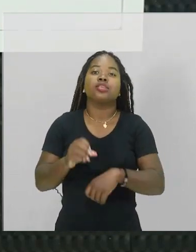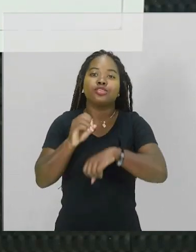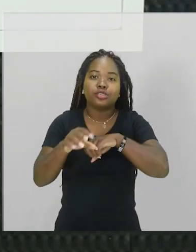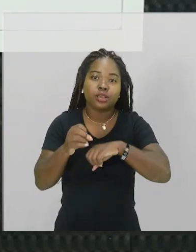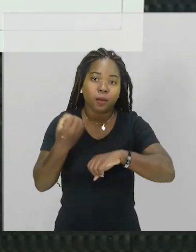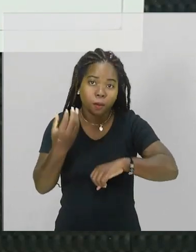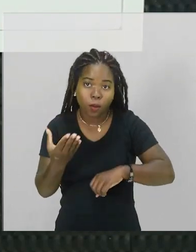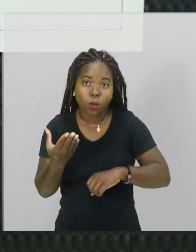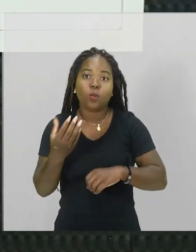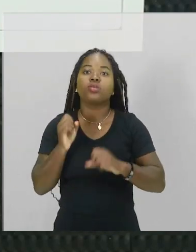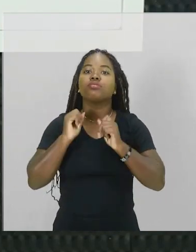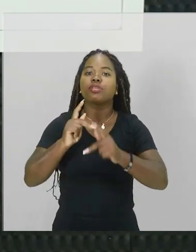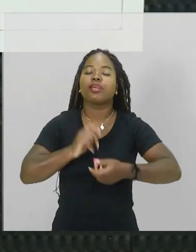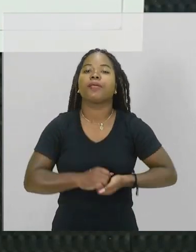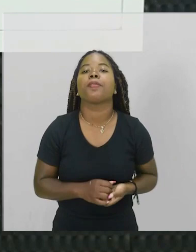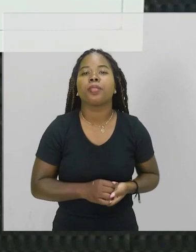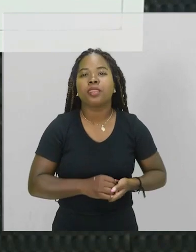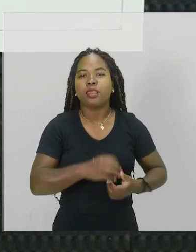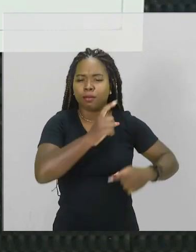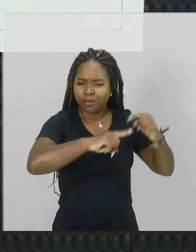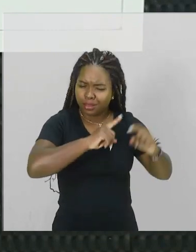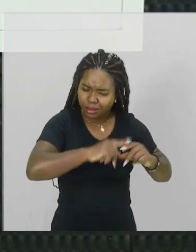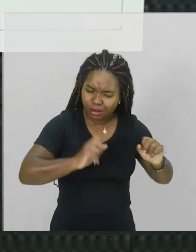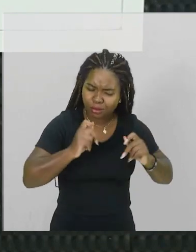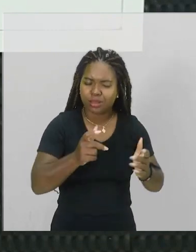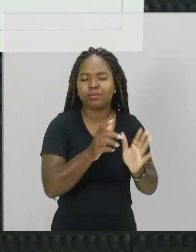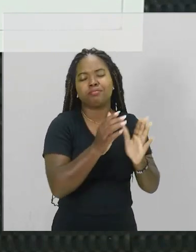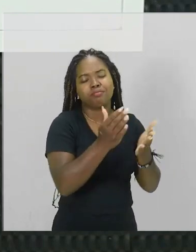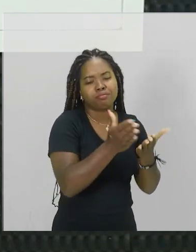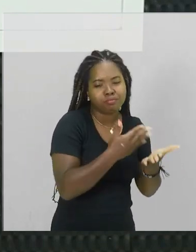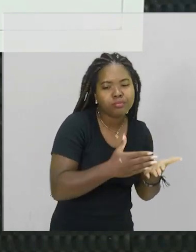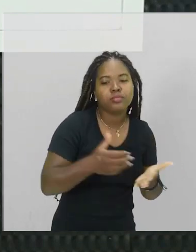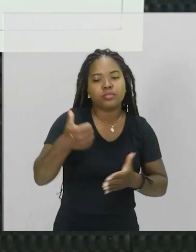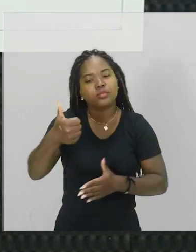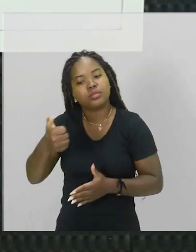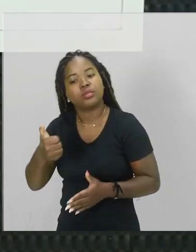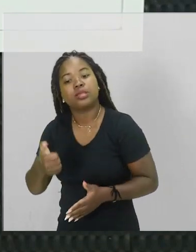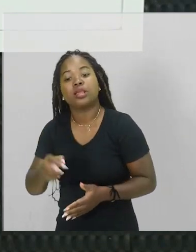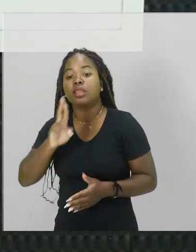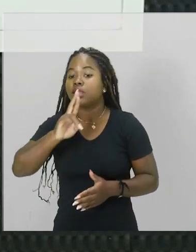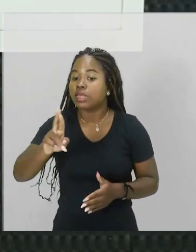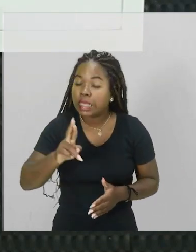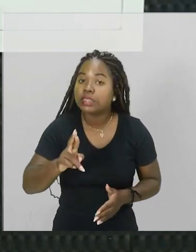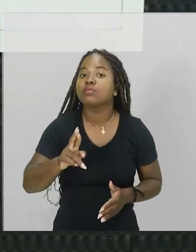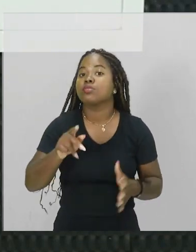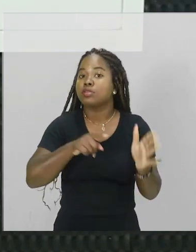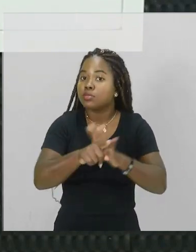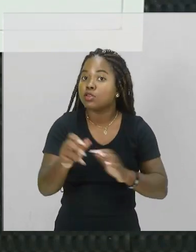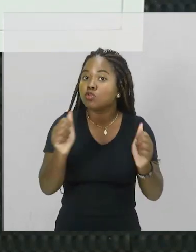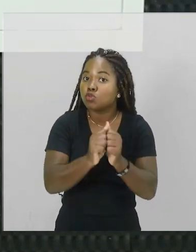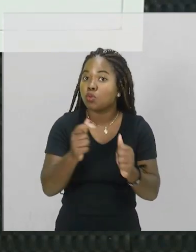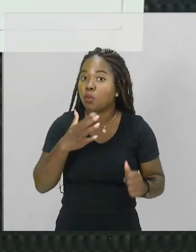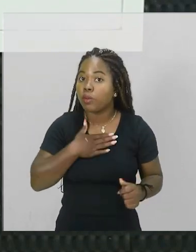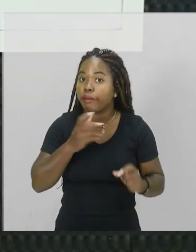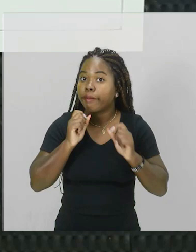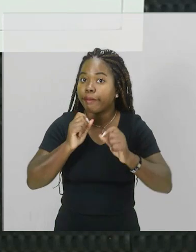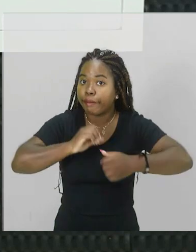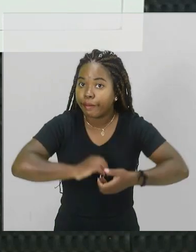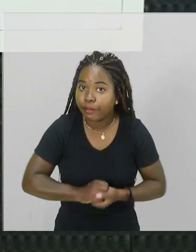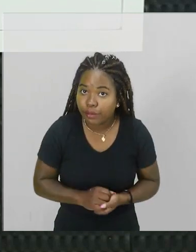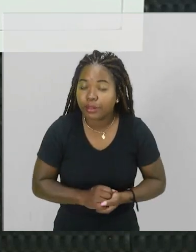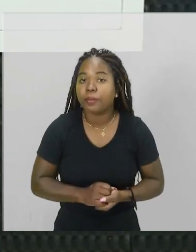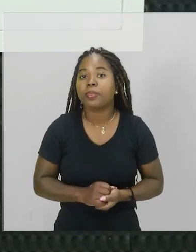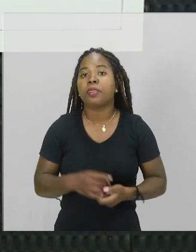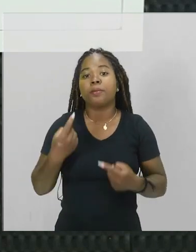caneta, faça suas anotações, respondam as questões juntamente comigo, certo? Que isso aqui é um preparatório para que vocês consigam